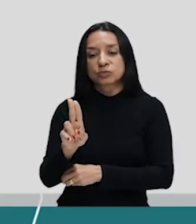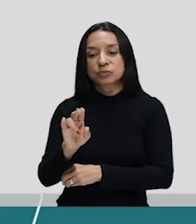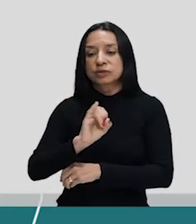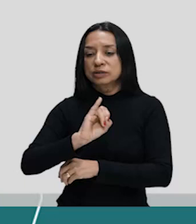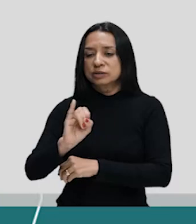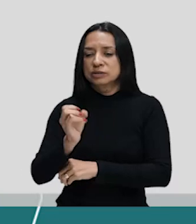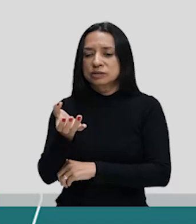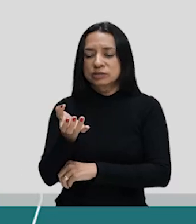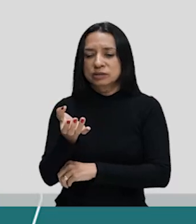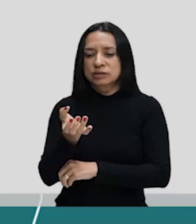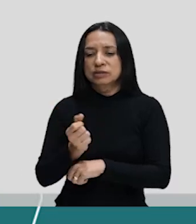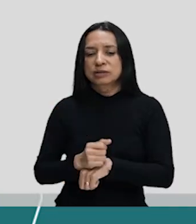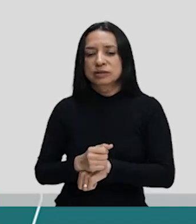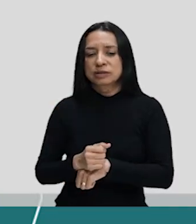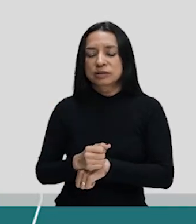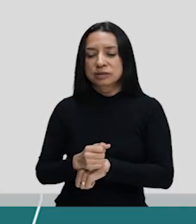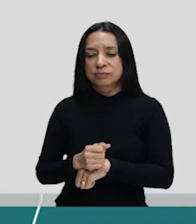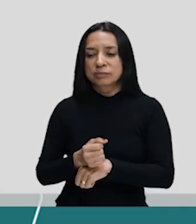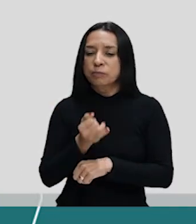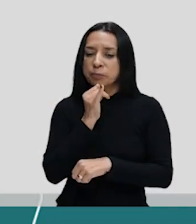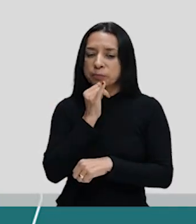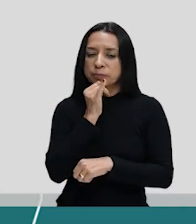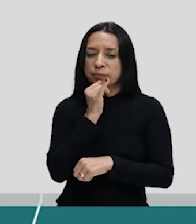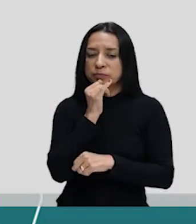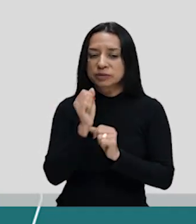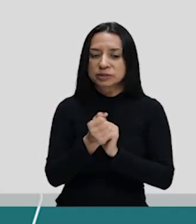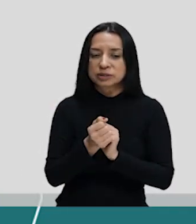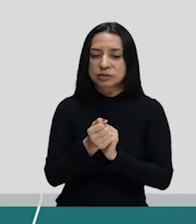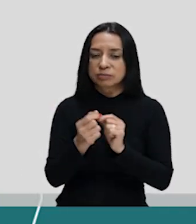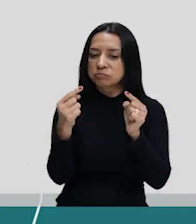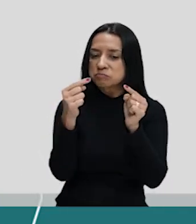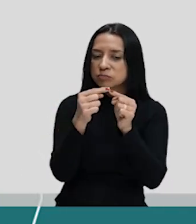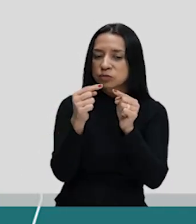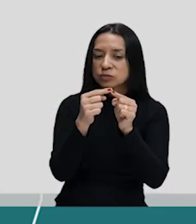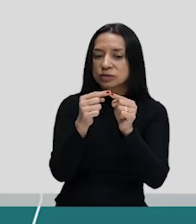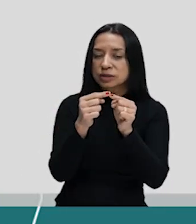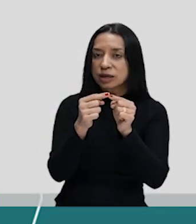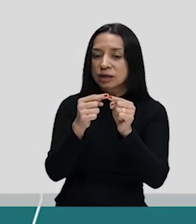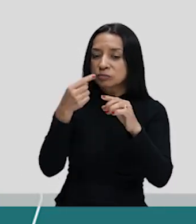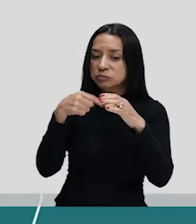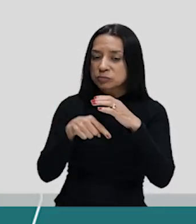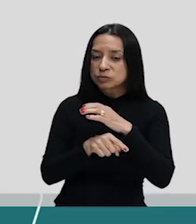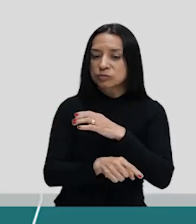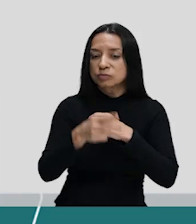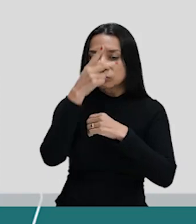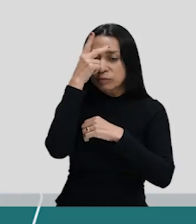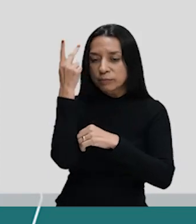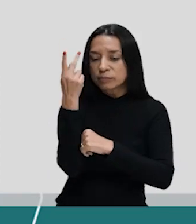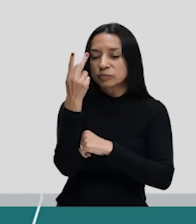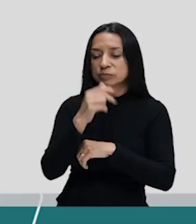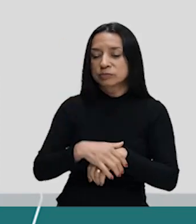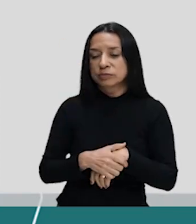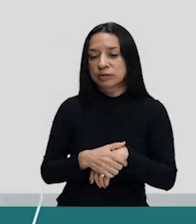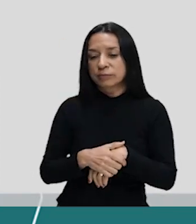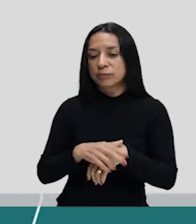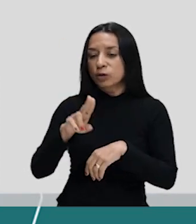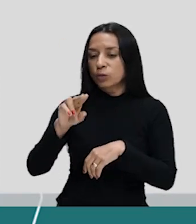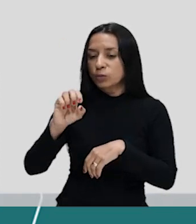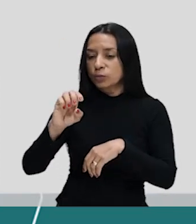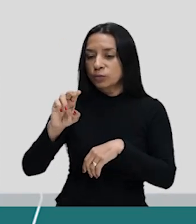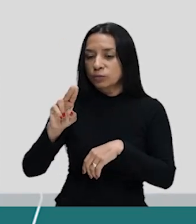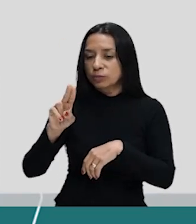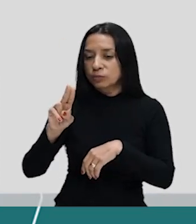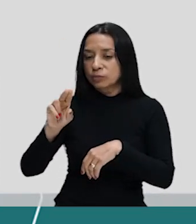a formalidade, quando alguém se dirigir a você com usted, porque usted é o quê?